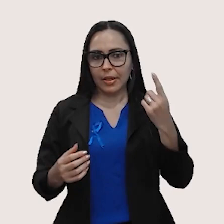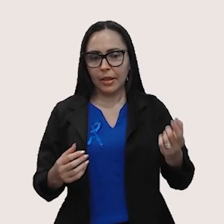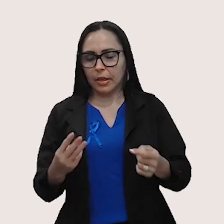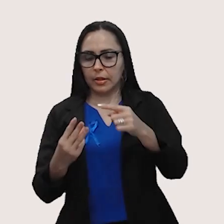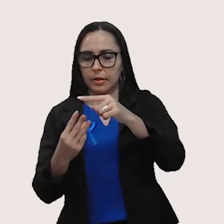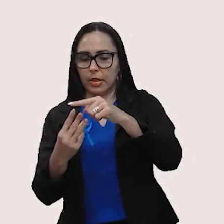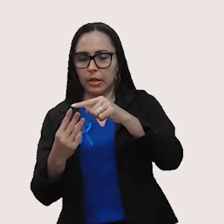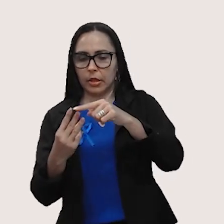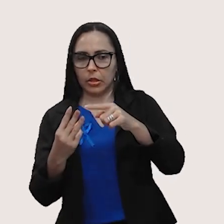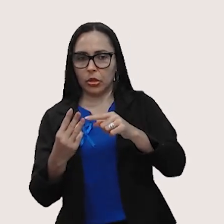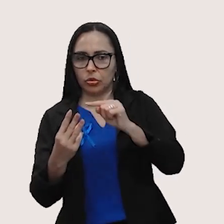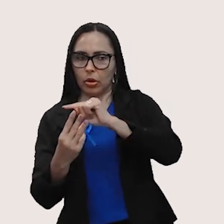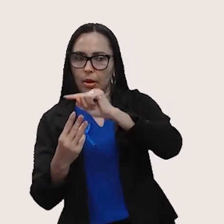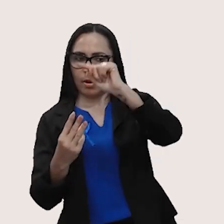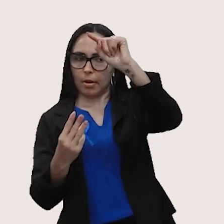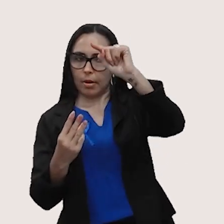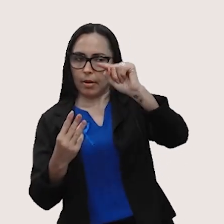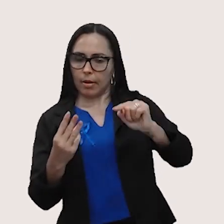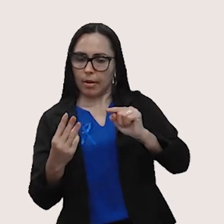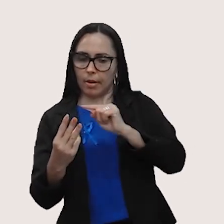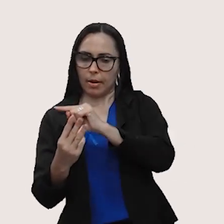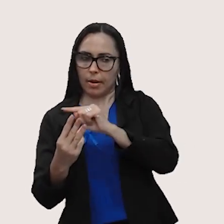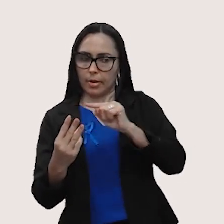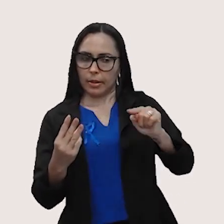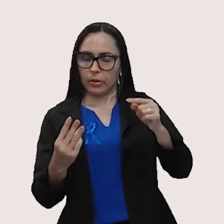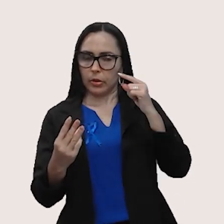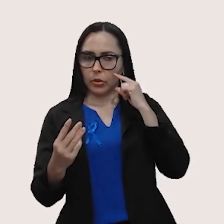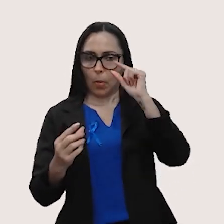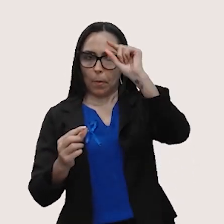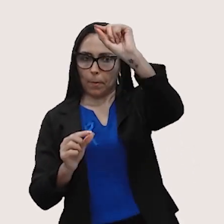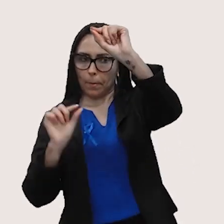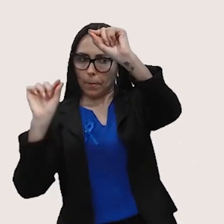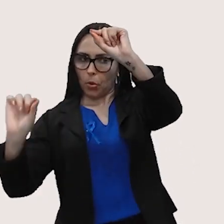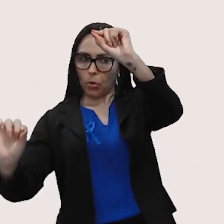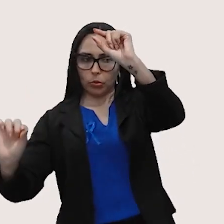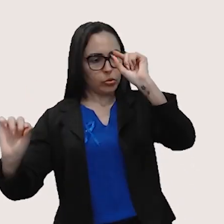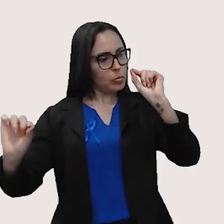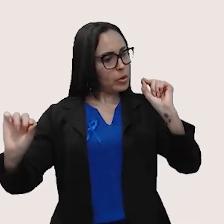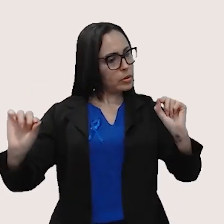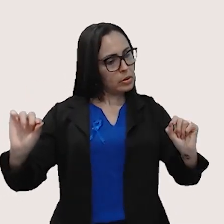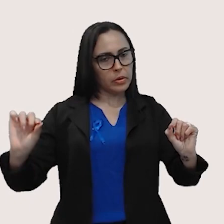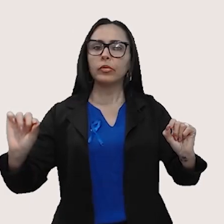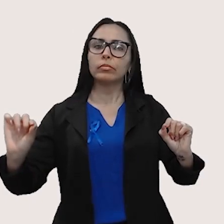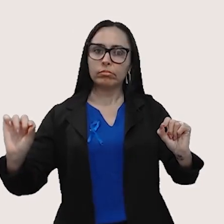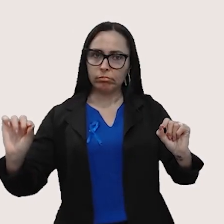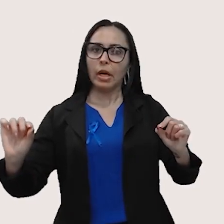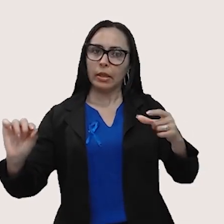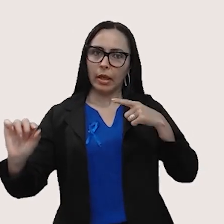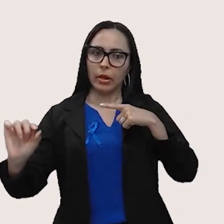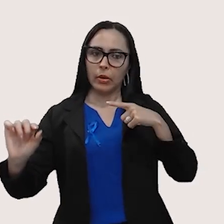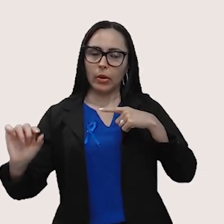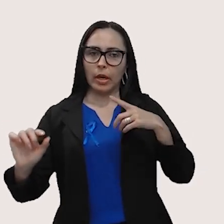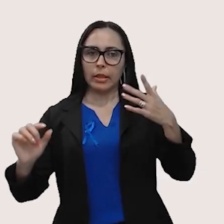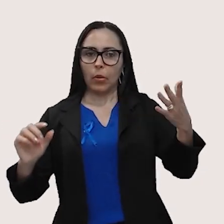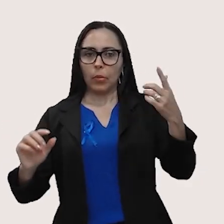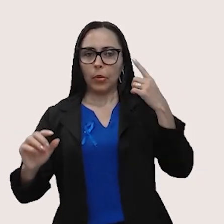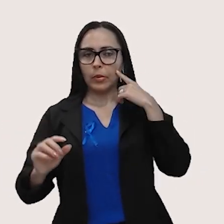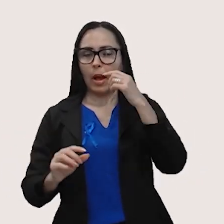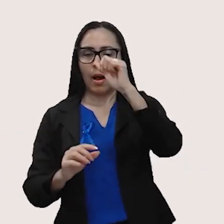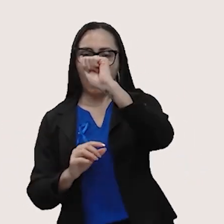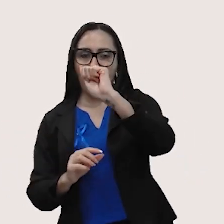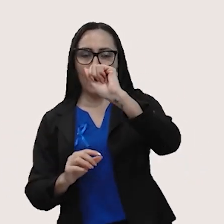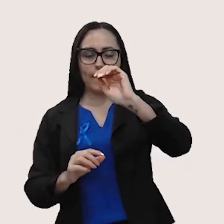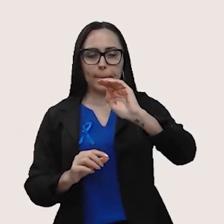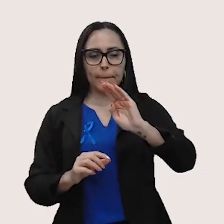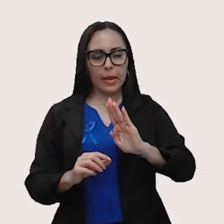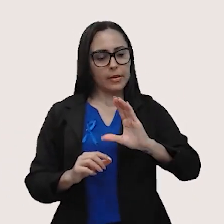se intersectam em pontos específicos, e aí eu tenho cada um desses pontos, que chamarei de ponto A, ponto B e ponto C. Olha